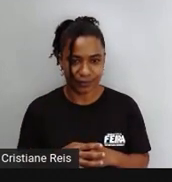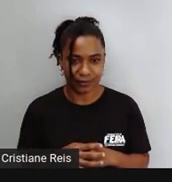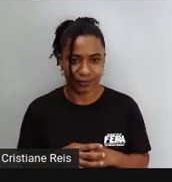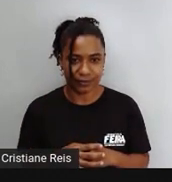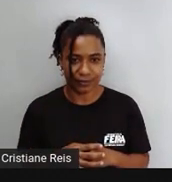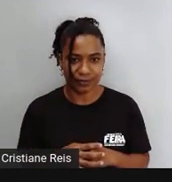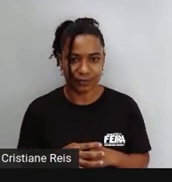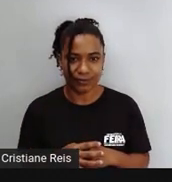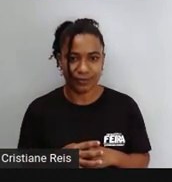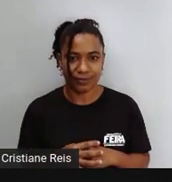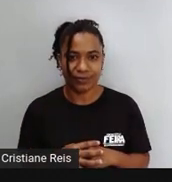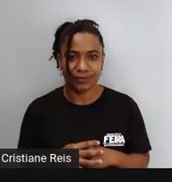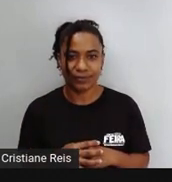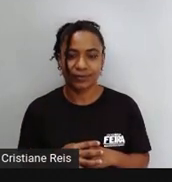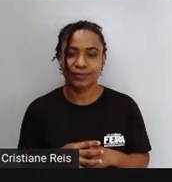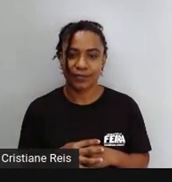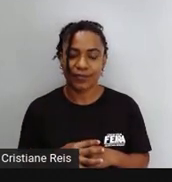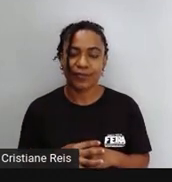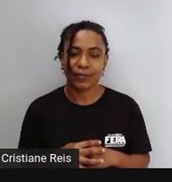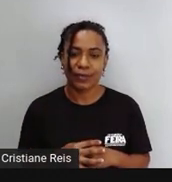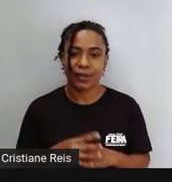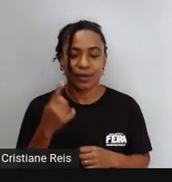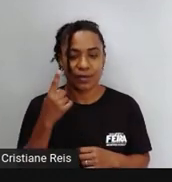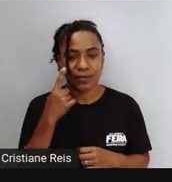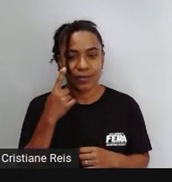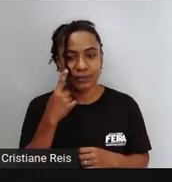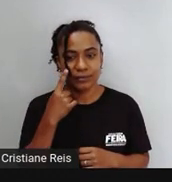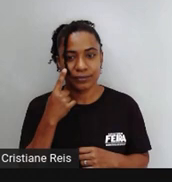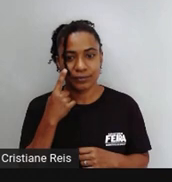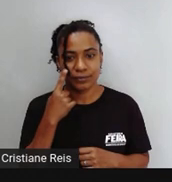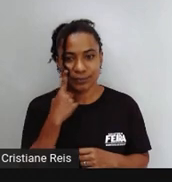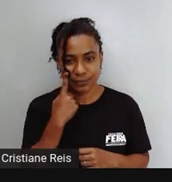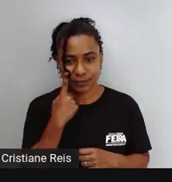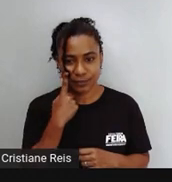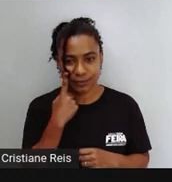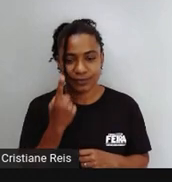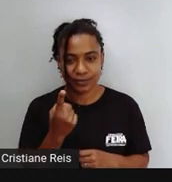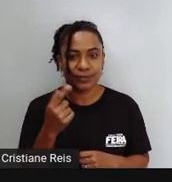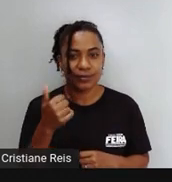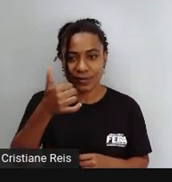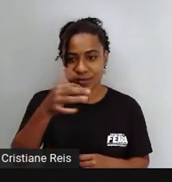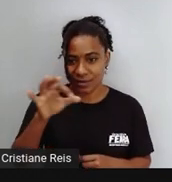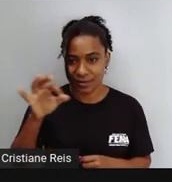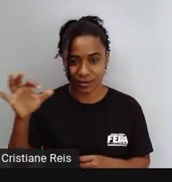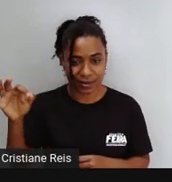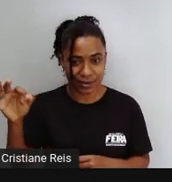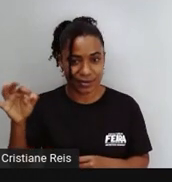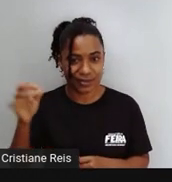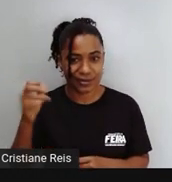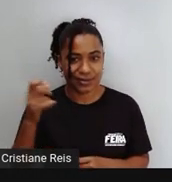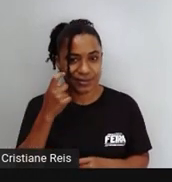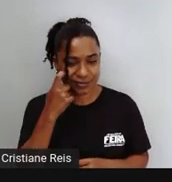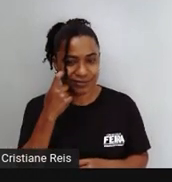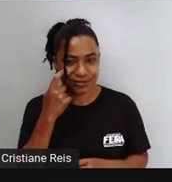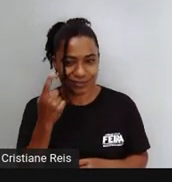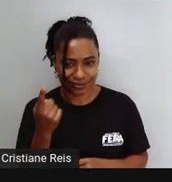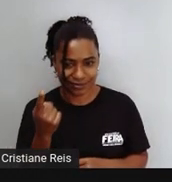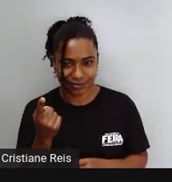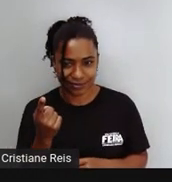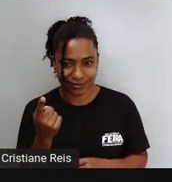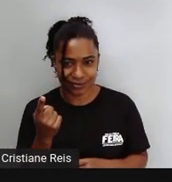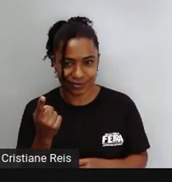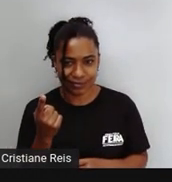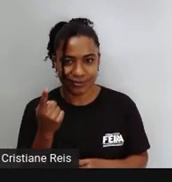ok? E aqui observem que a partir da centena as terminações vão mudando. Então